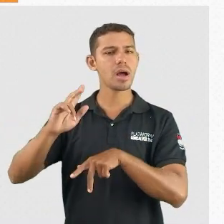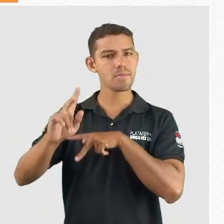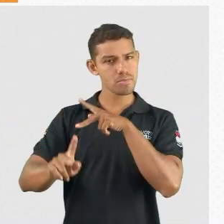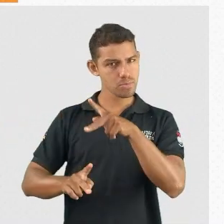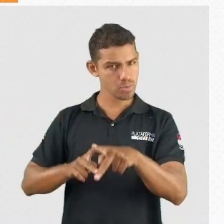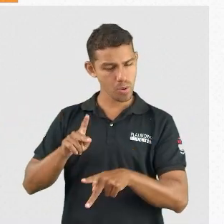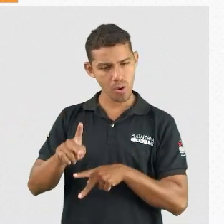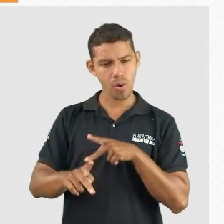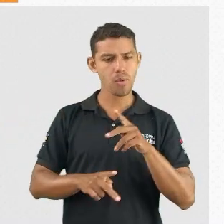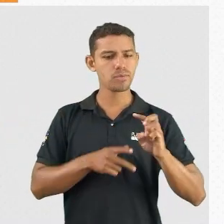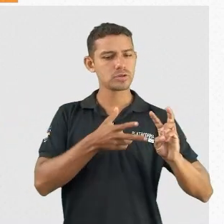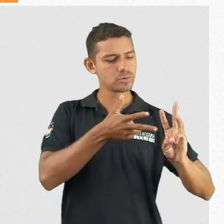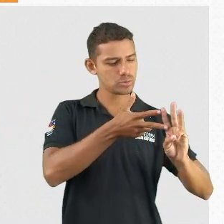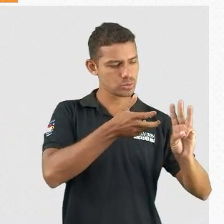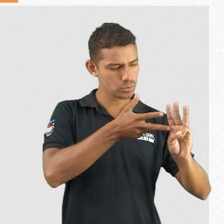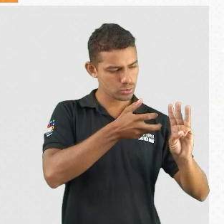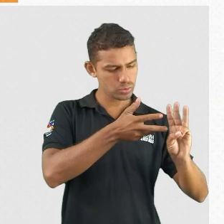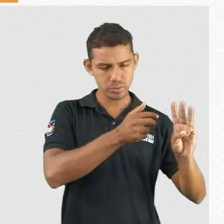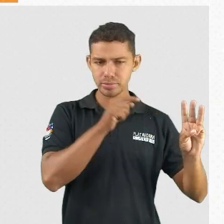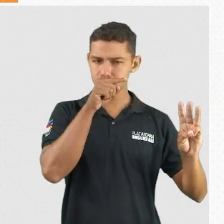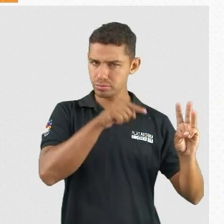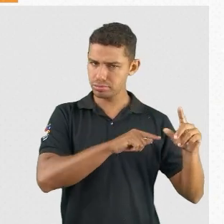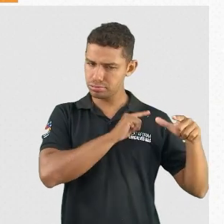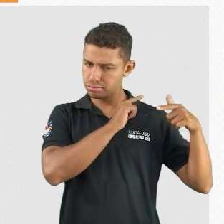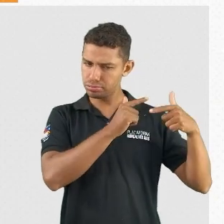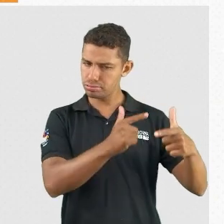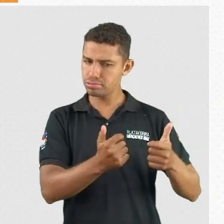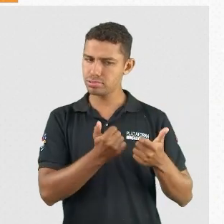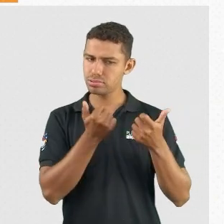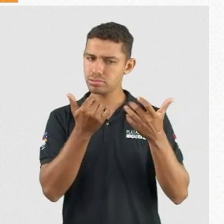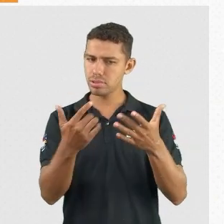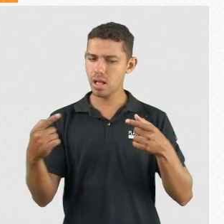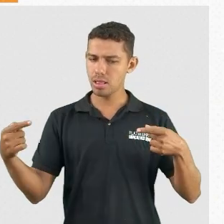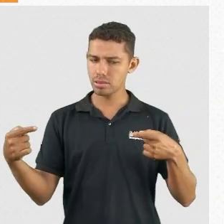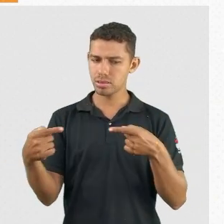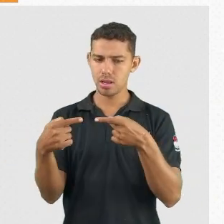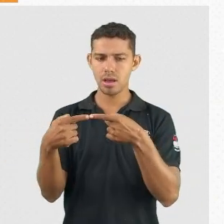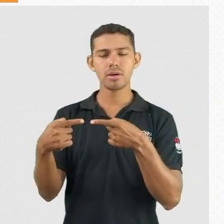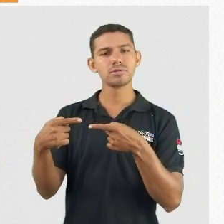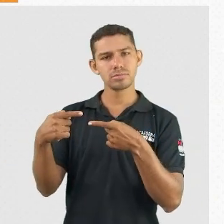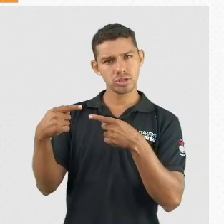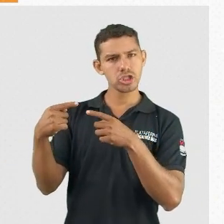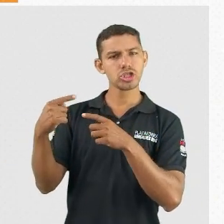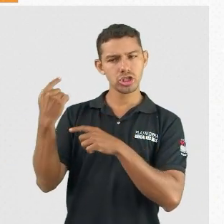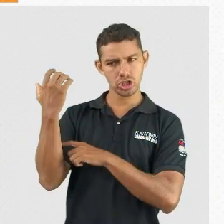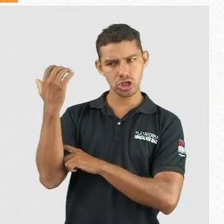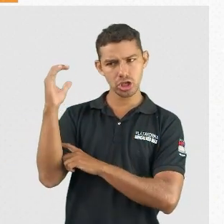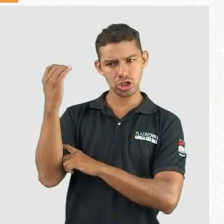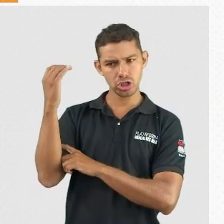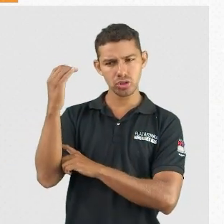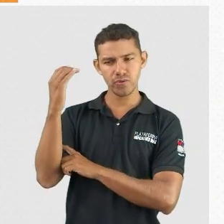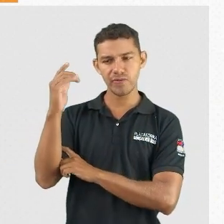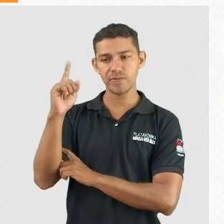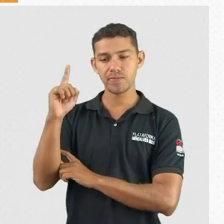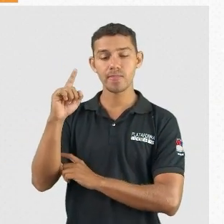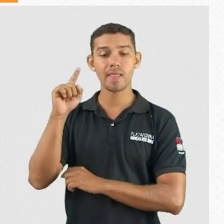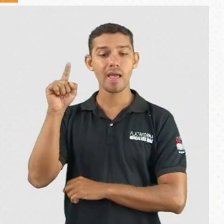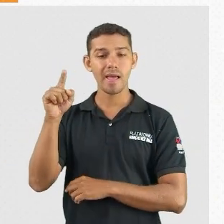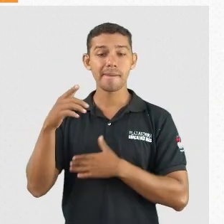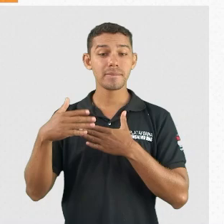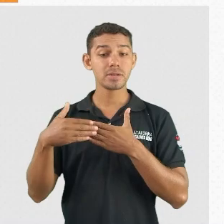comunidades tradicionais podem dialogar com conhecimento científico, e a gente vai aprofundar um pouquinho mais essa noção a